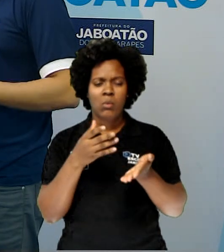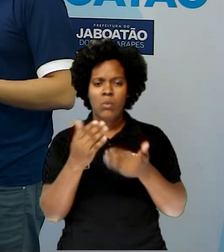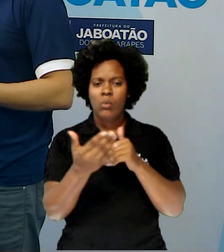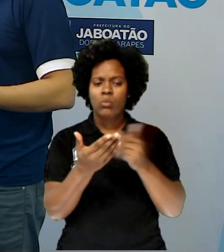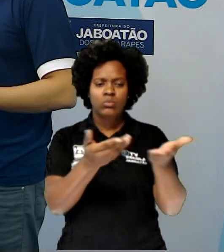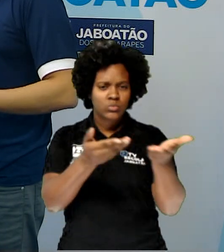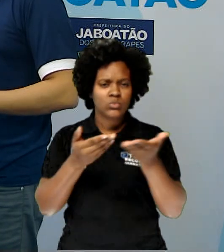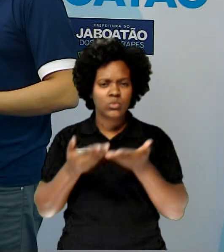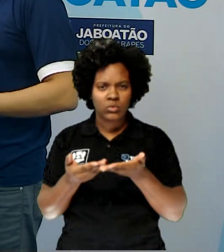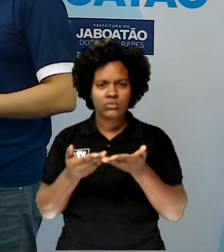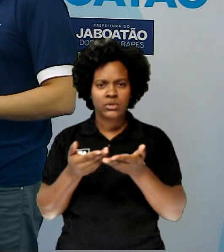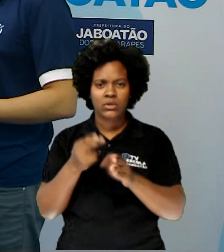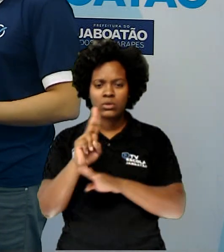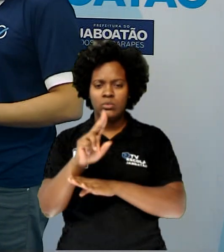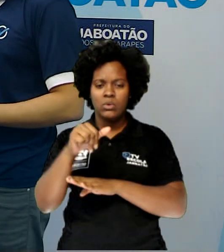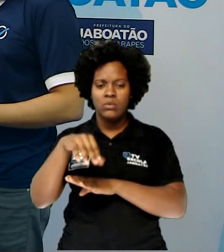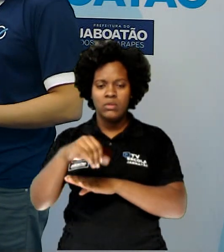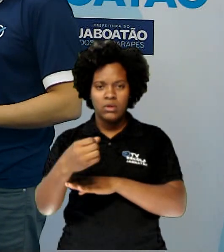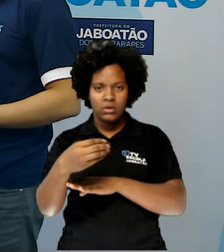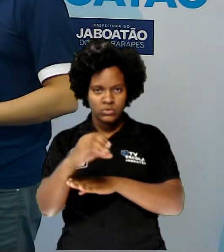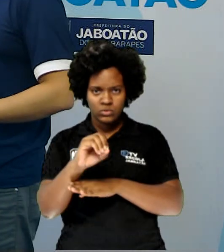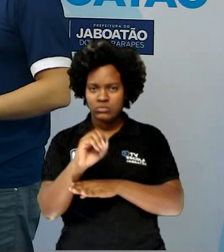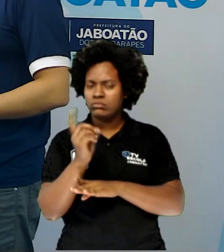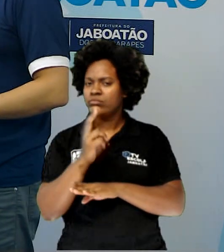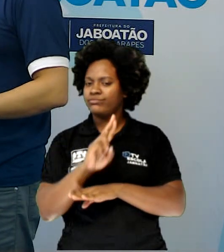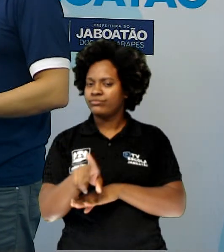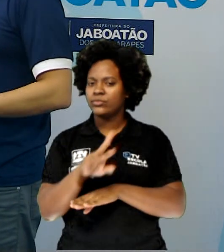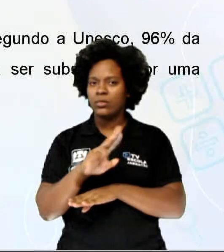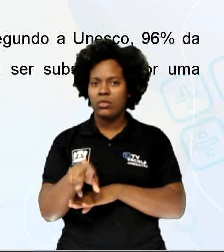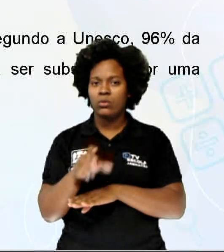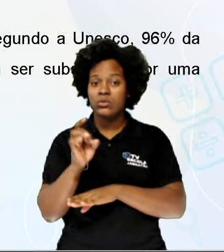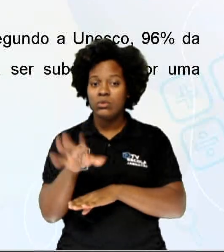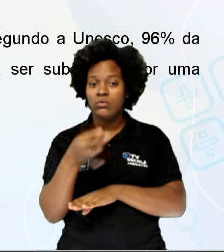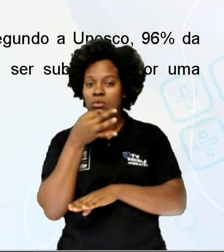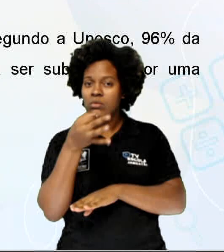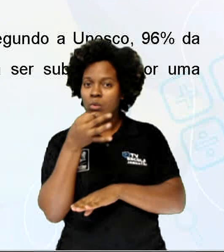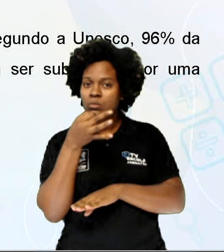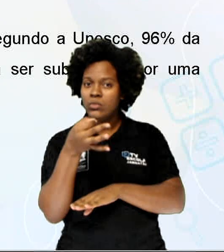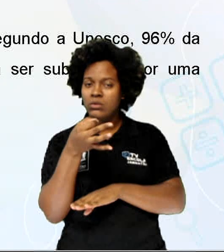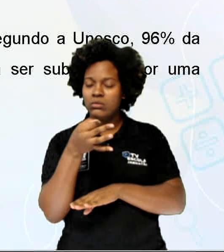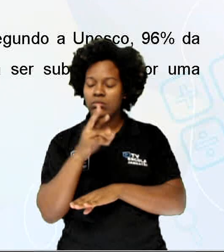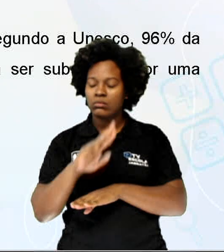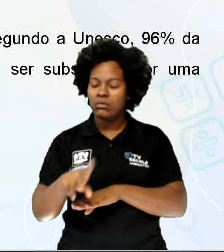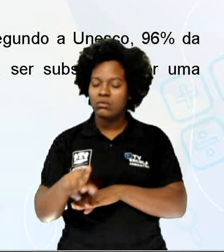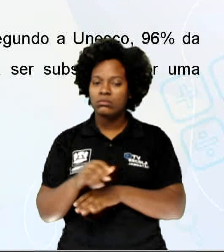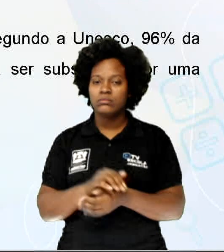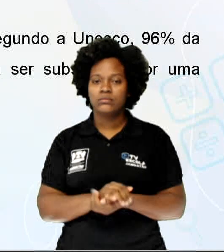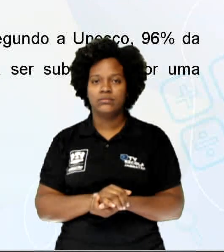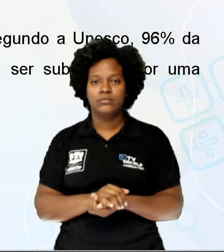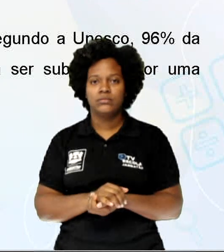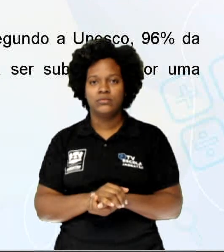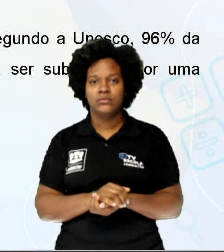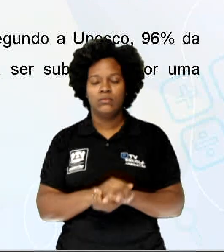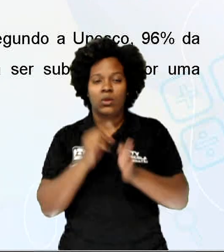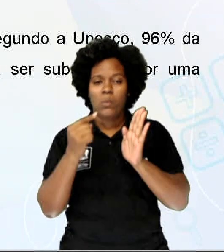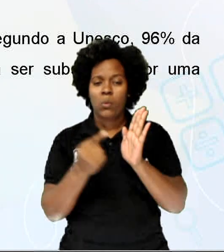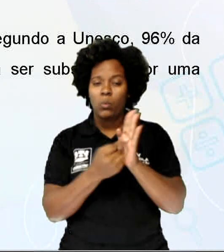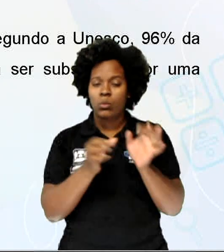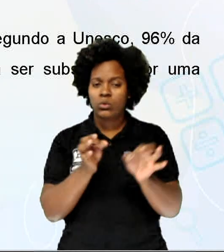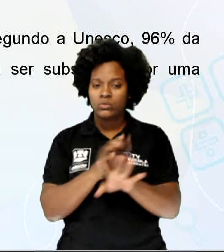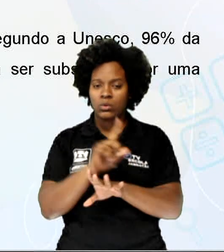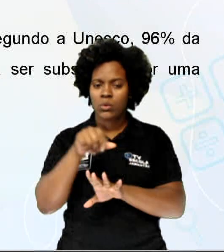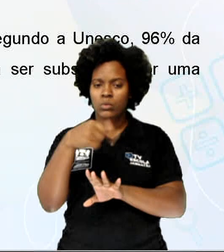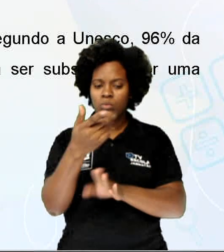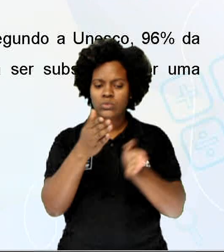eu estou só falando que é segundo a Unesco, né? Vamos aí para o item 2 agora. O ponto final, após o